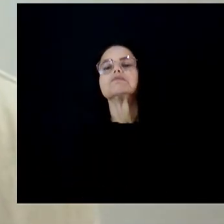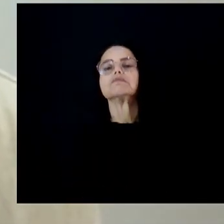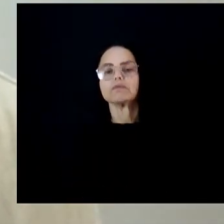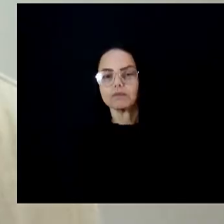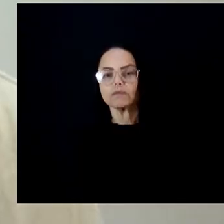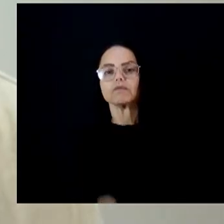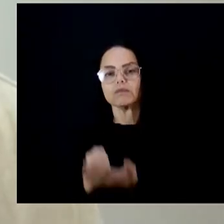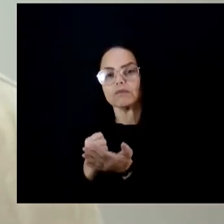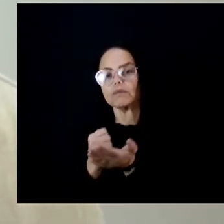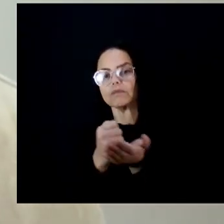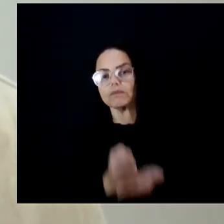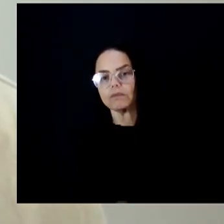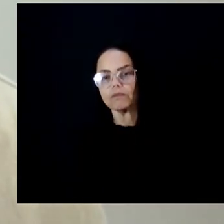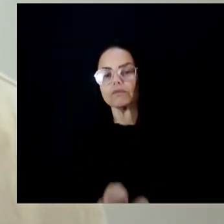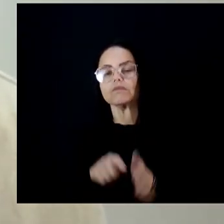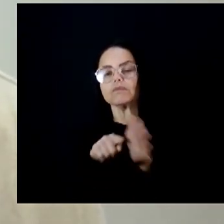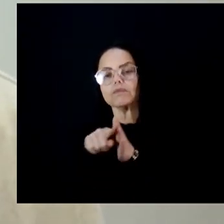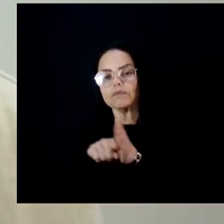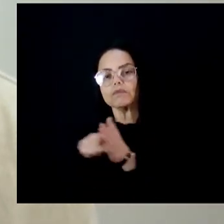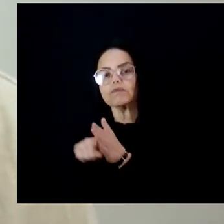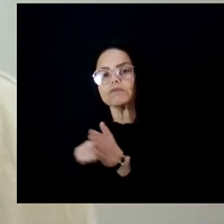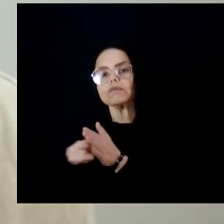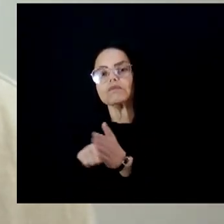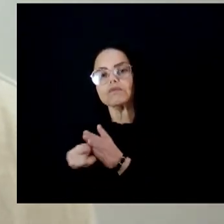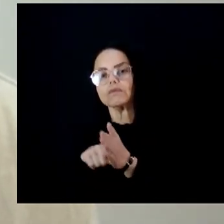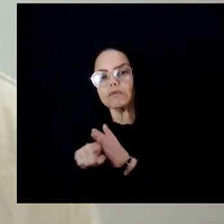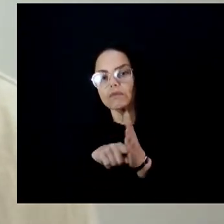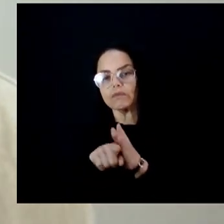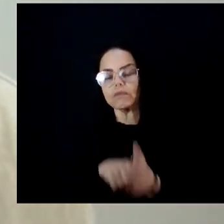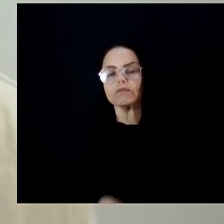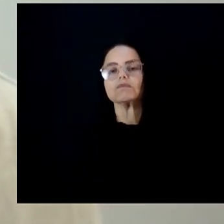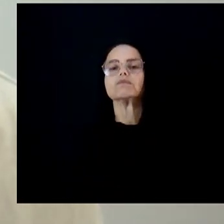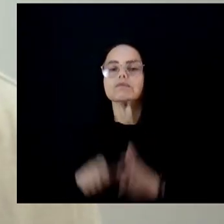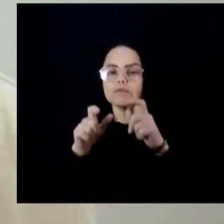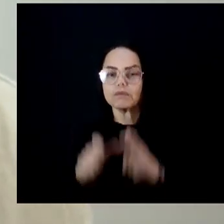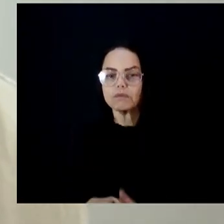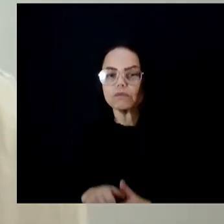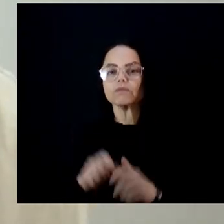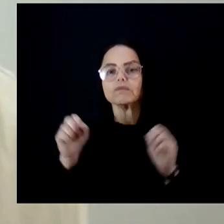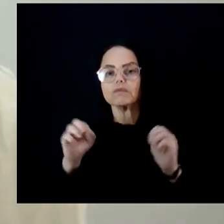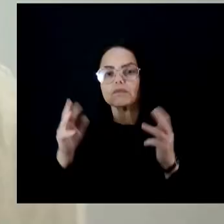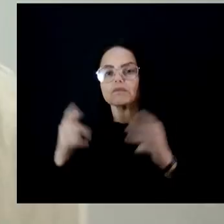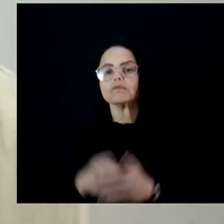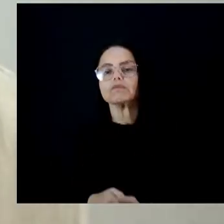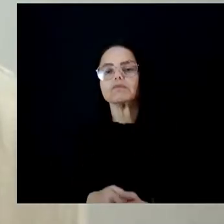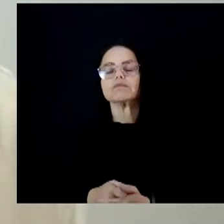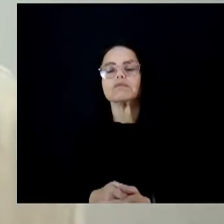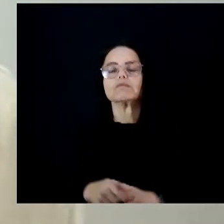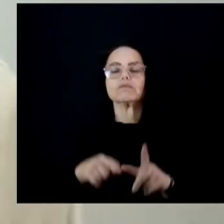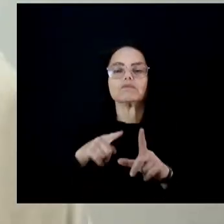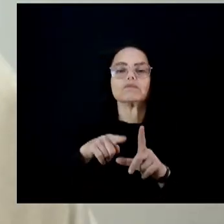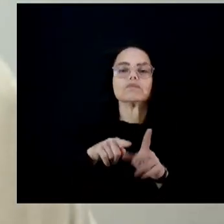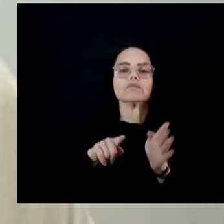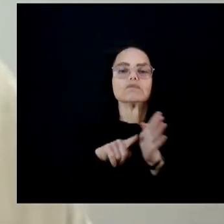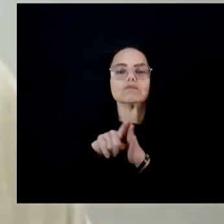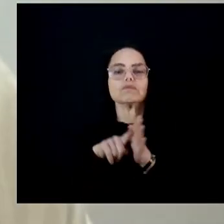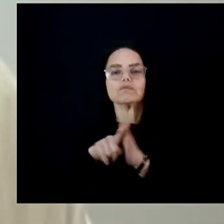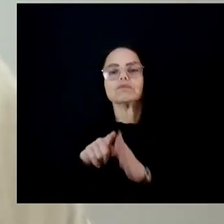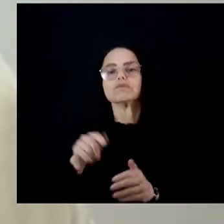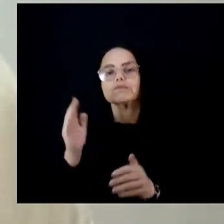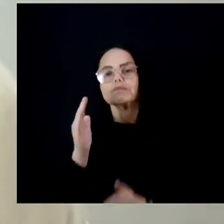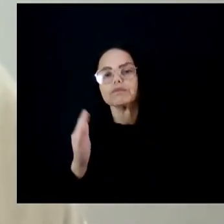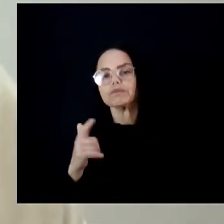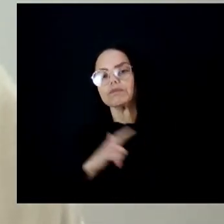na pesquisa da localização de eventos, cálculo de magnitude, porque no Brasil, infelizmente, a gente não tem a